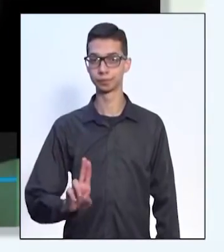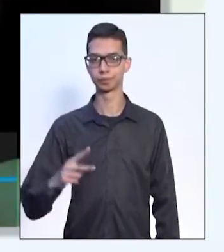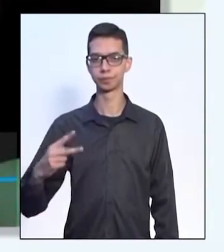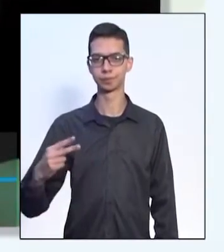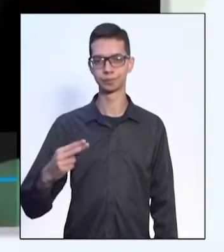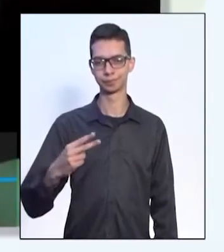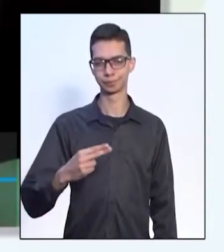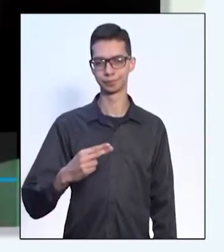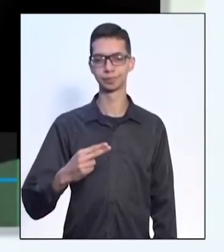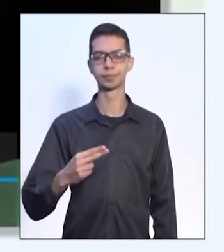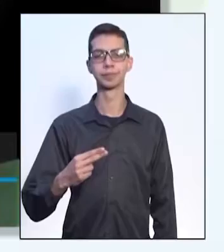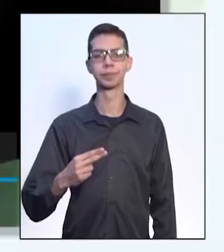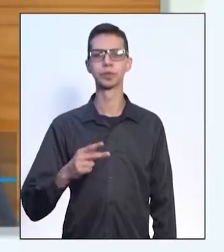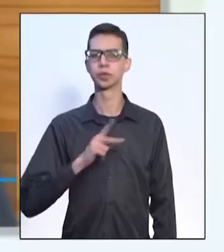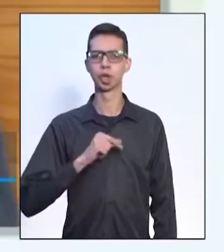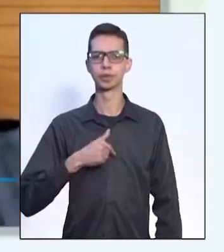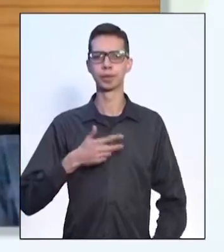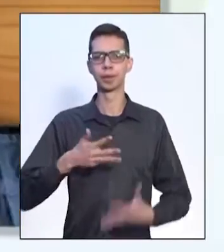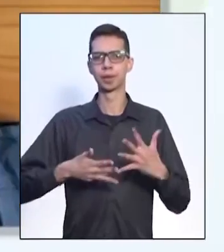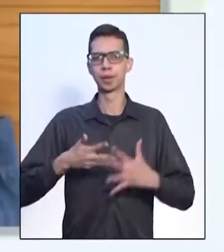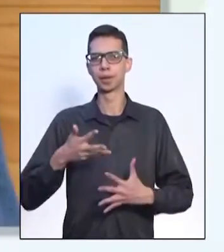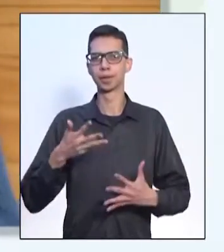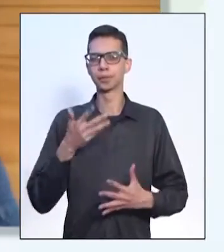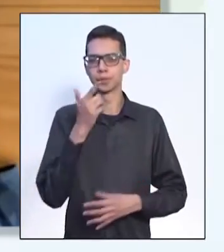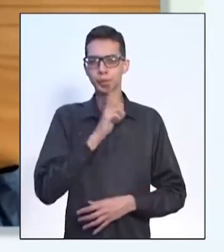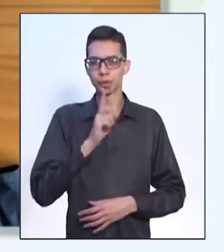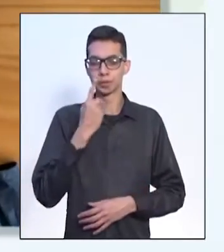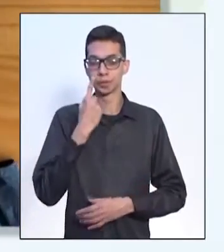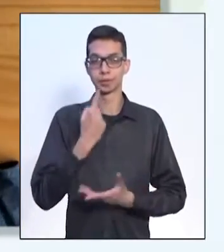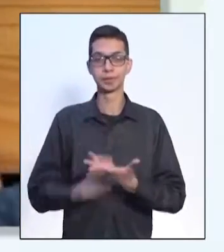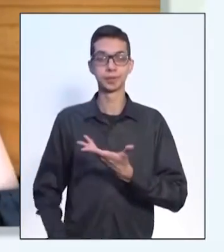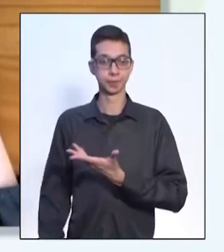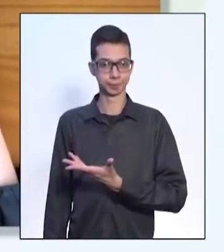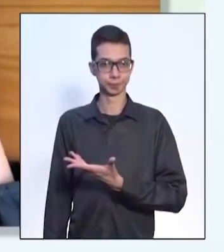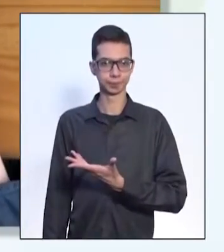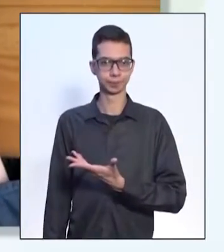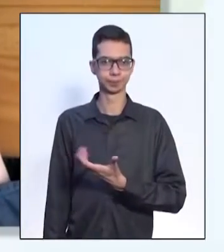Eita, tô atrapalhada hoje. Deixa eu colocar assim.